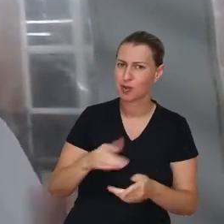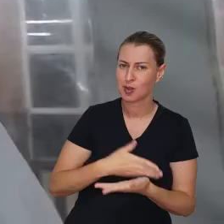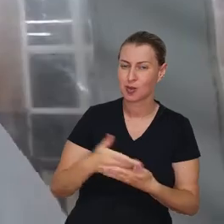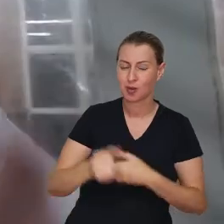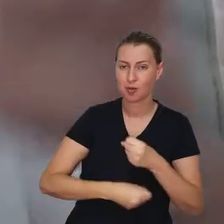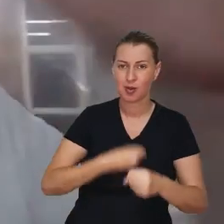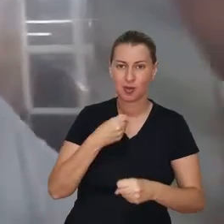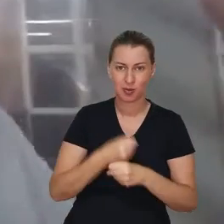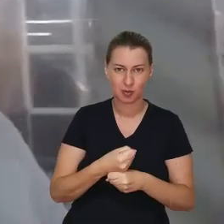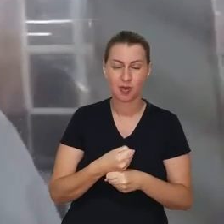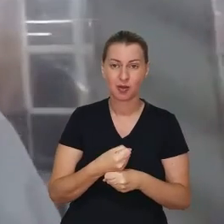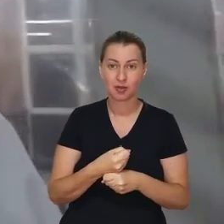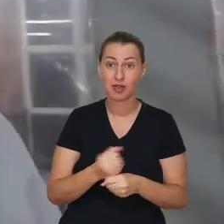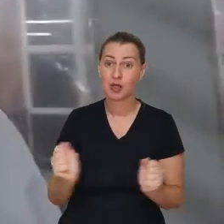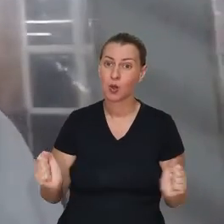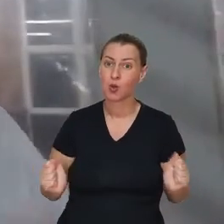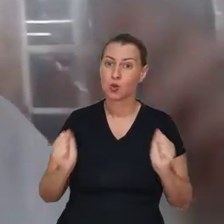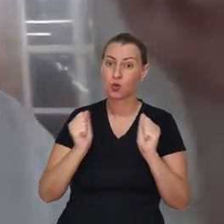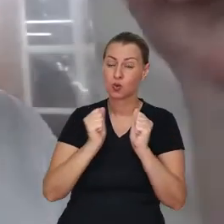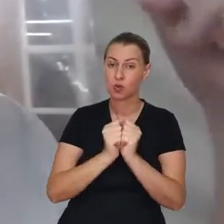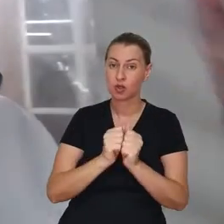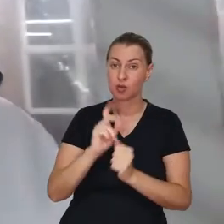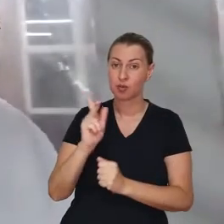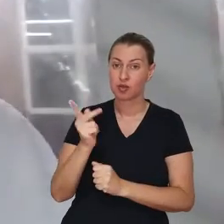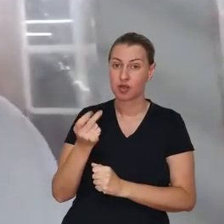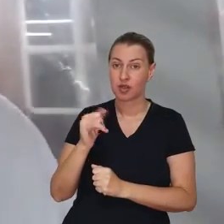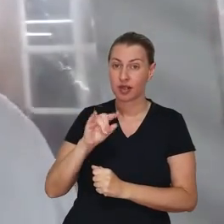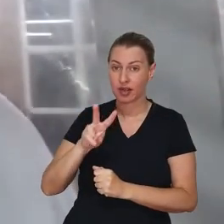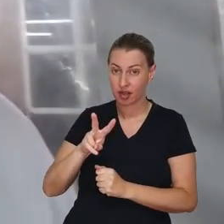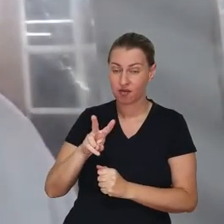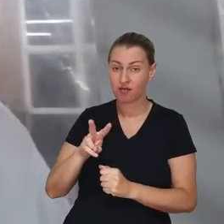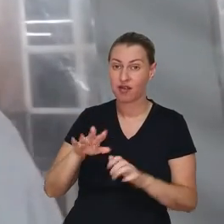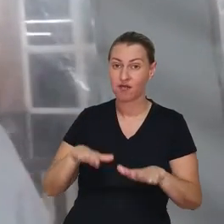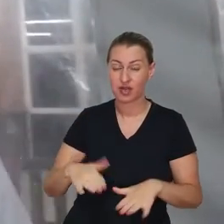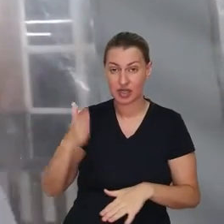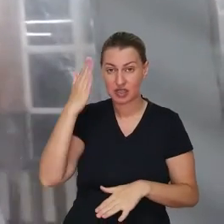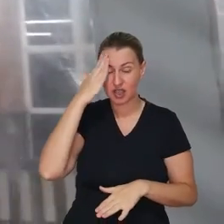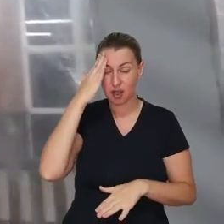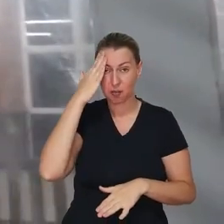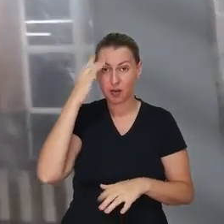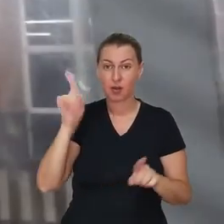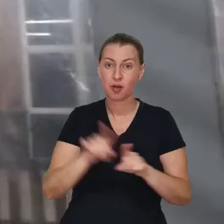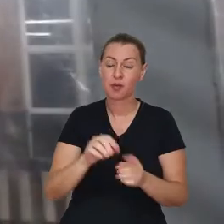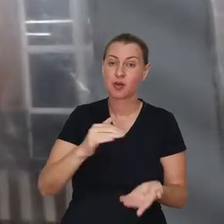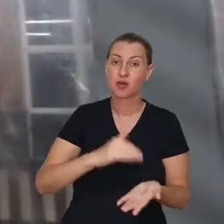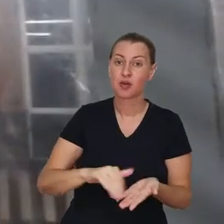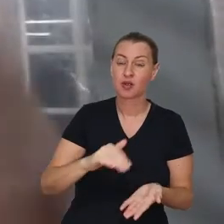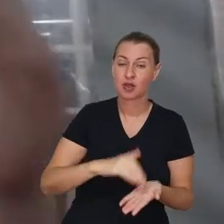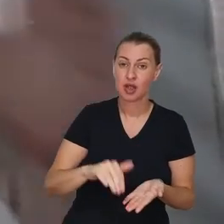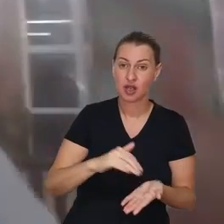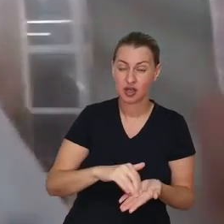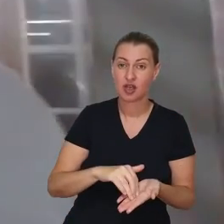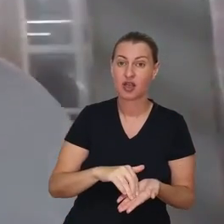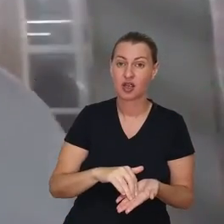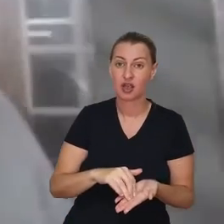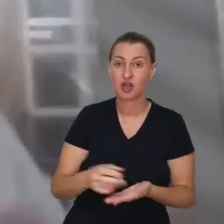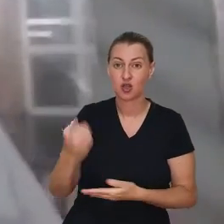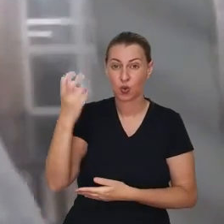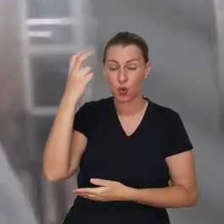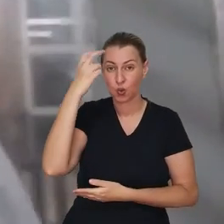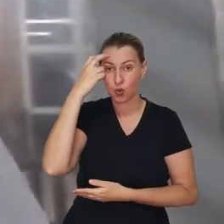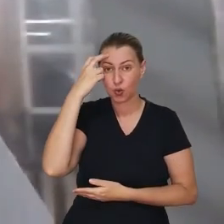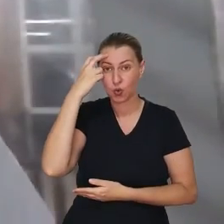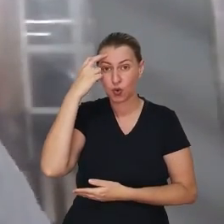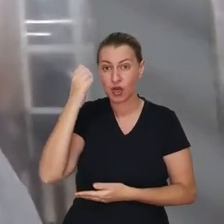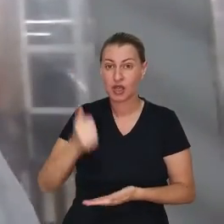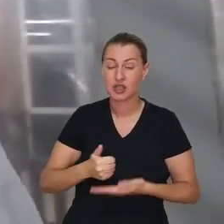ano, que juntamos a HIV Fique Sabendo, Secretaria de Cultura, a Serviço de Assistência Especializada de Novo Hamburgo, o